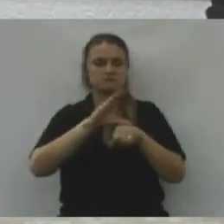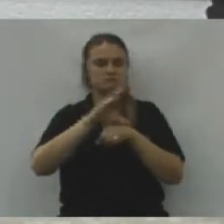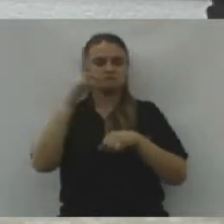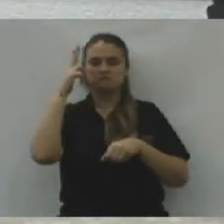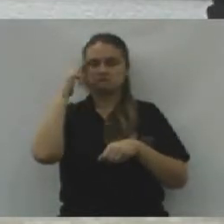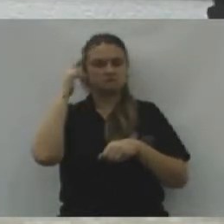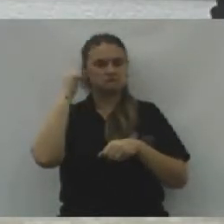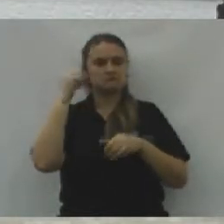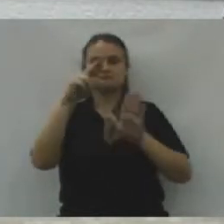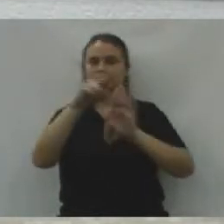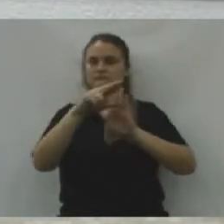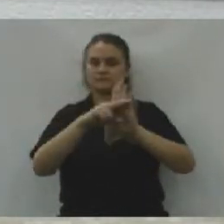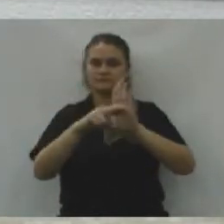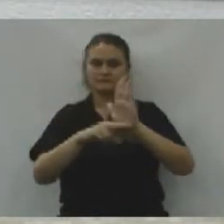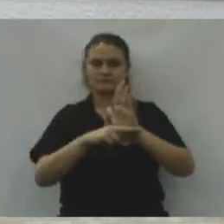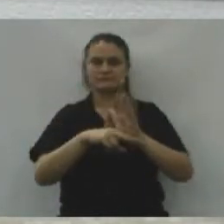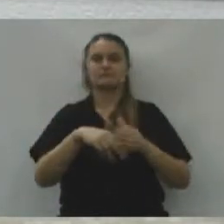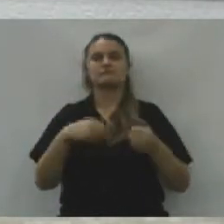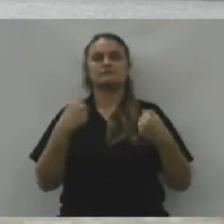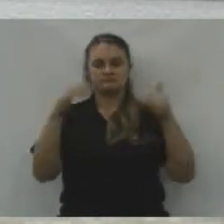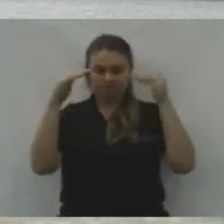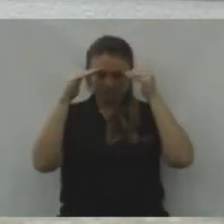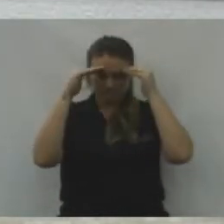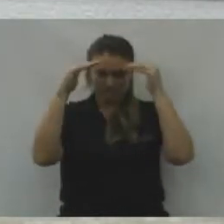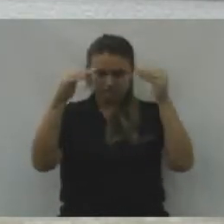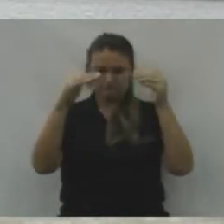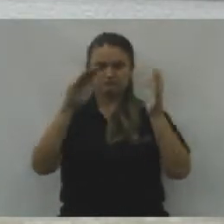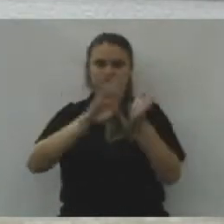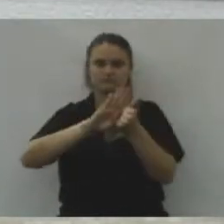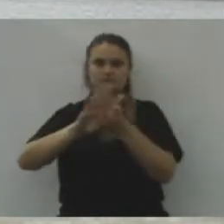os trâmites previstos no regimento, com